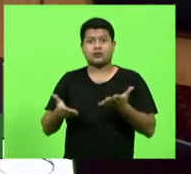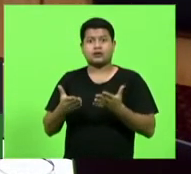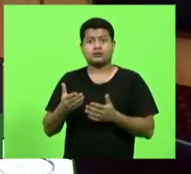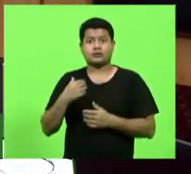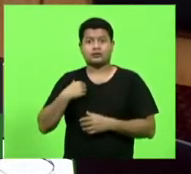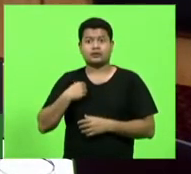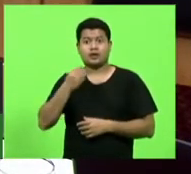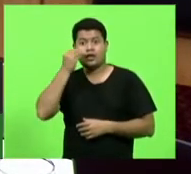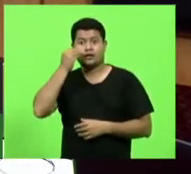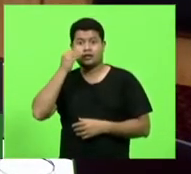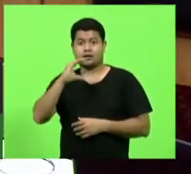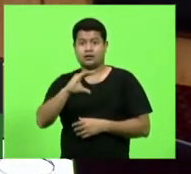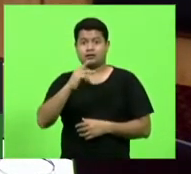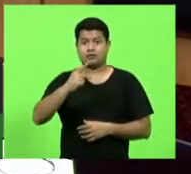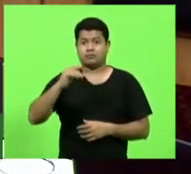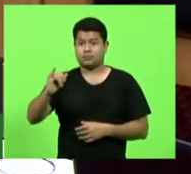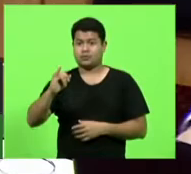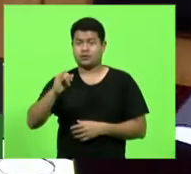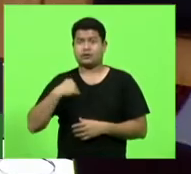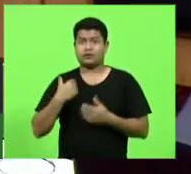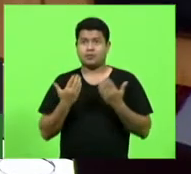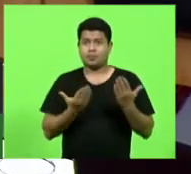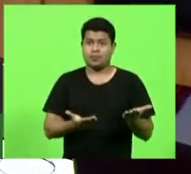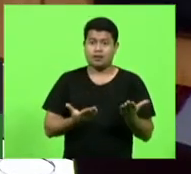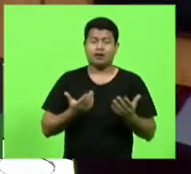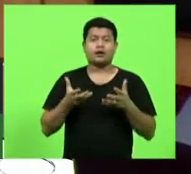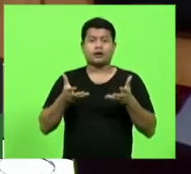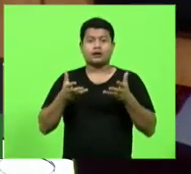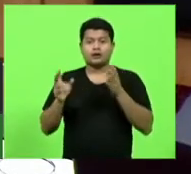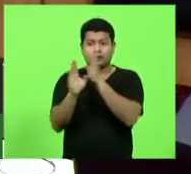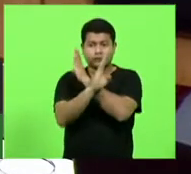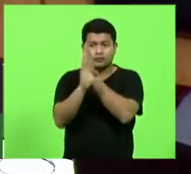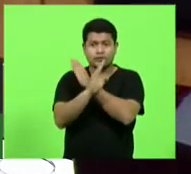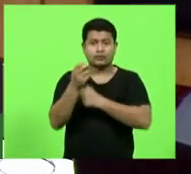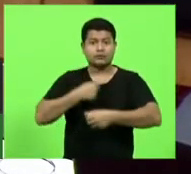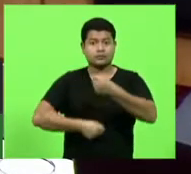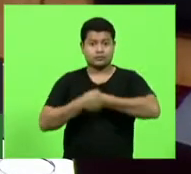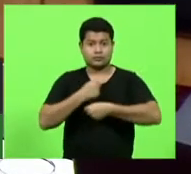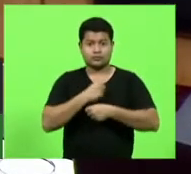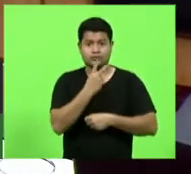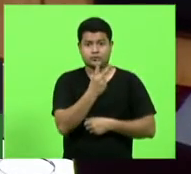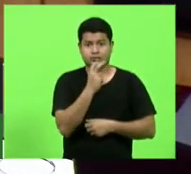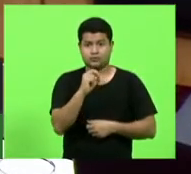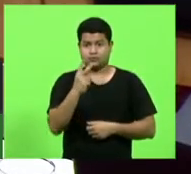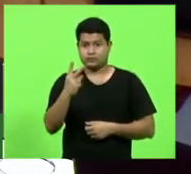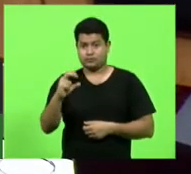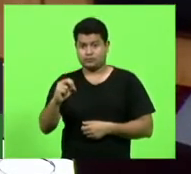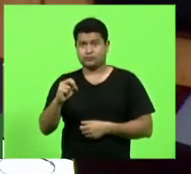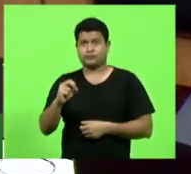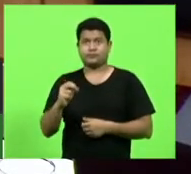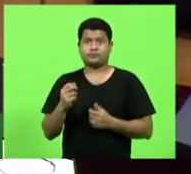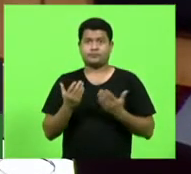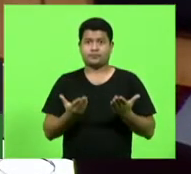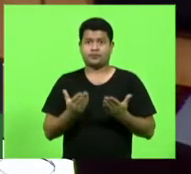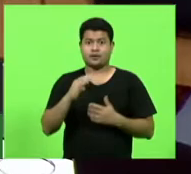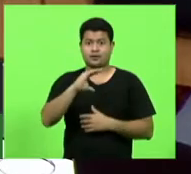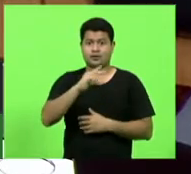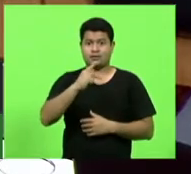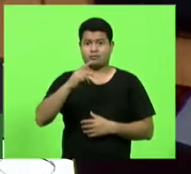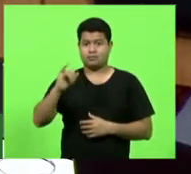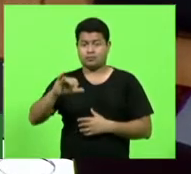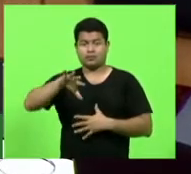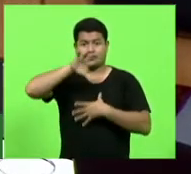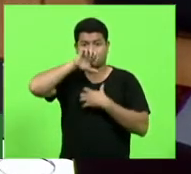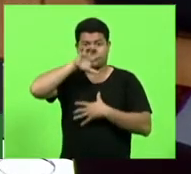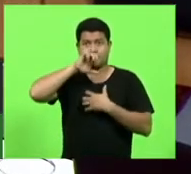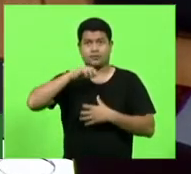para uma CPI, que agora não me lembro qual era o fato determinado que ele queria investigar ainda no ano passado. Nem a CPI dos respiradores, nem a CPI da Ponte Hercílio